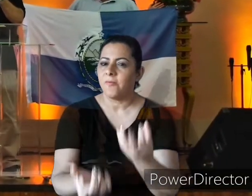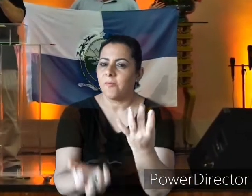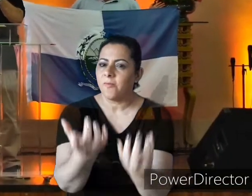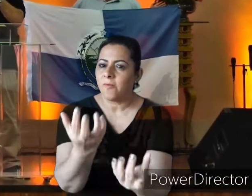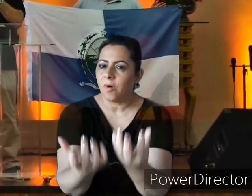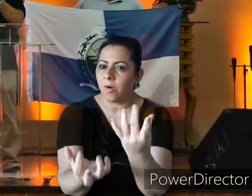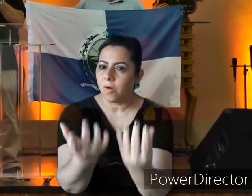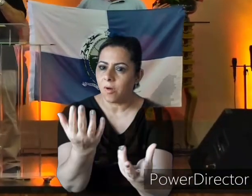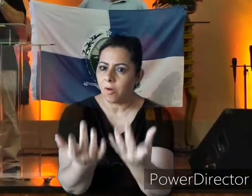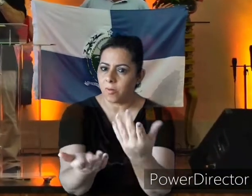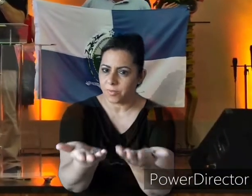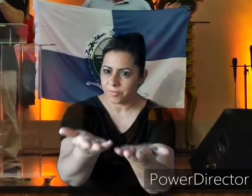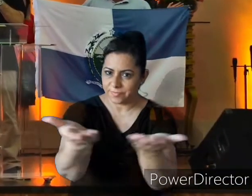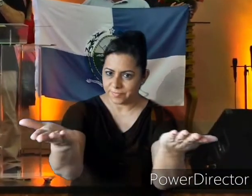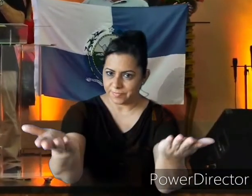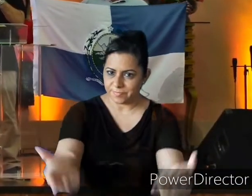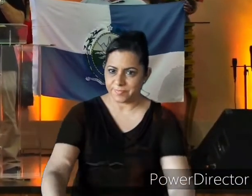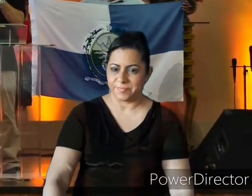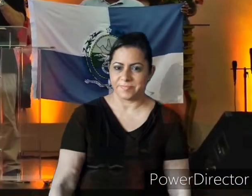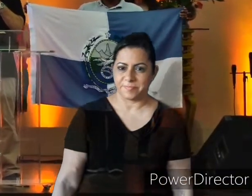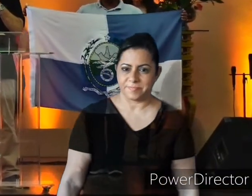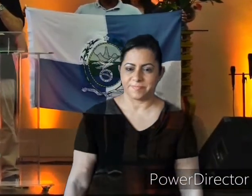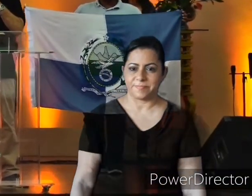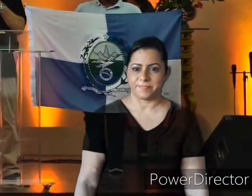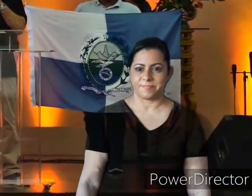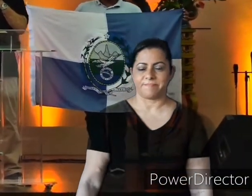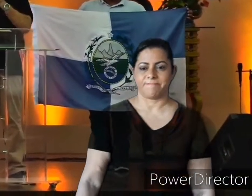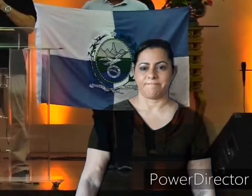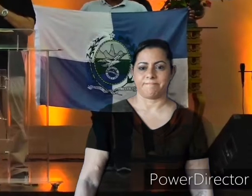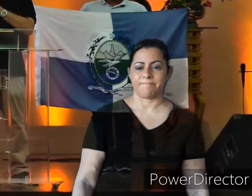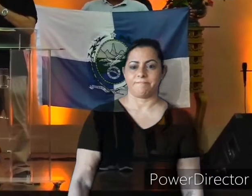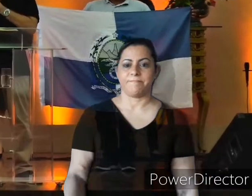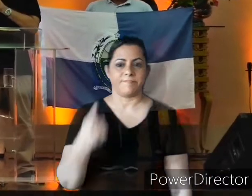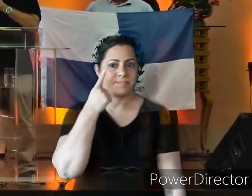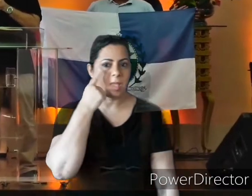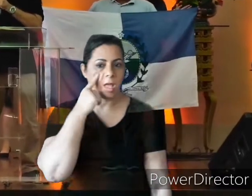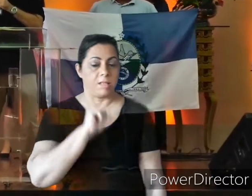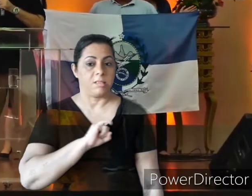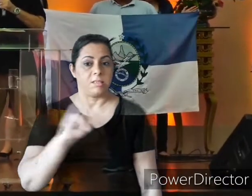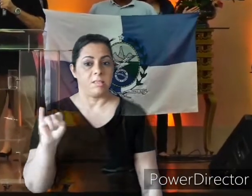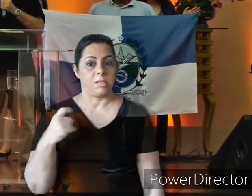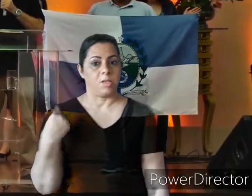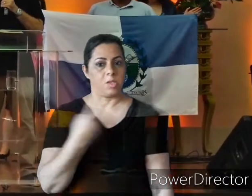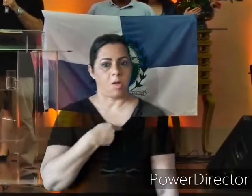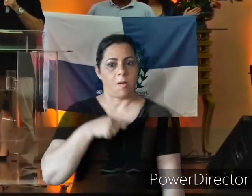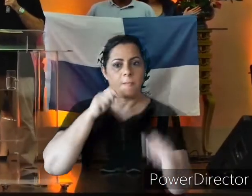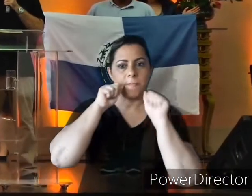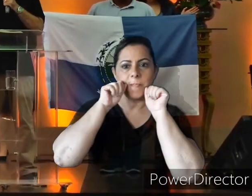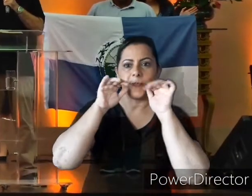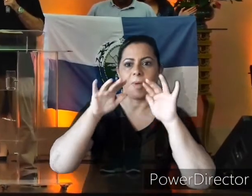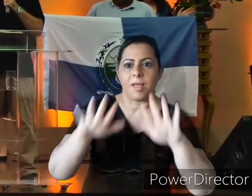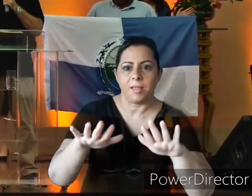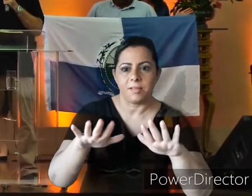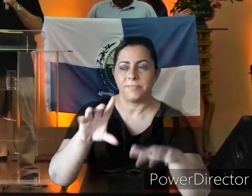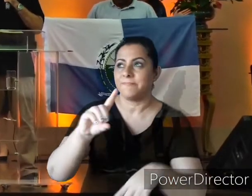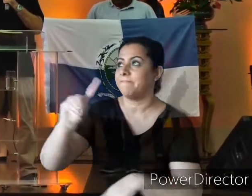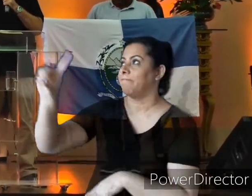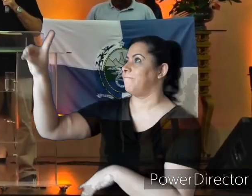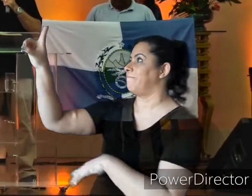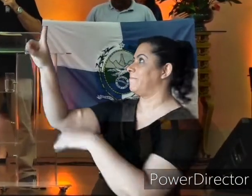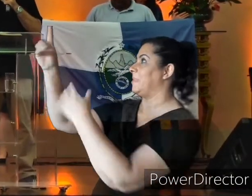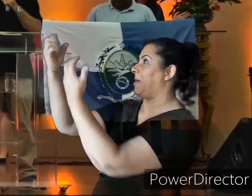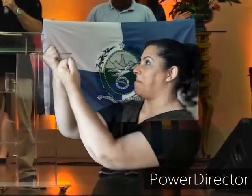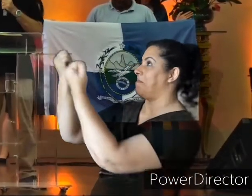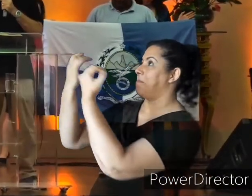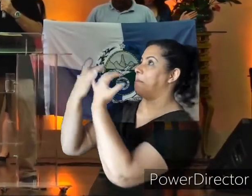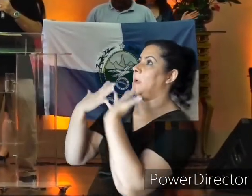abençoados. Isso é tremendo, é maravilhoso. E a palavra de Deus diz que nós devemos orar pelas autoridades